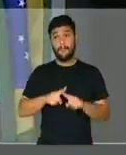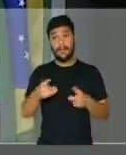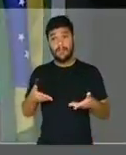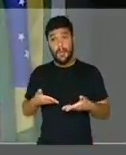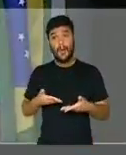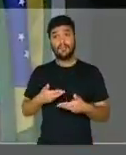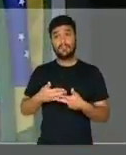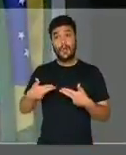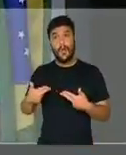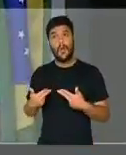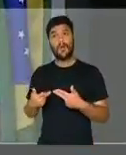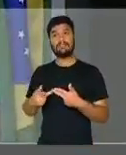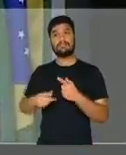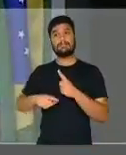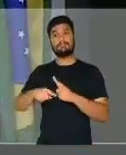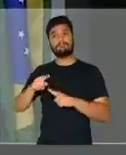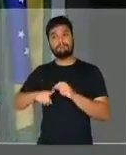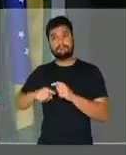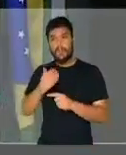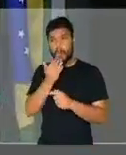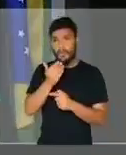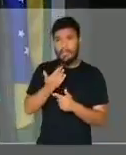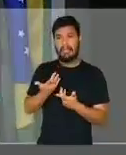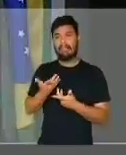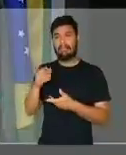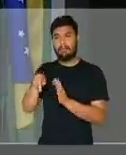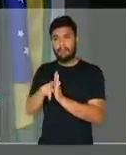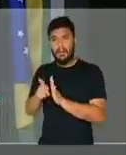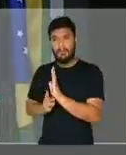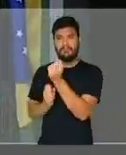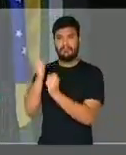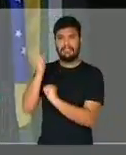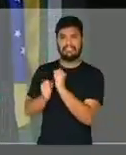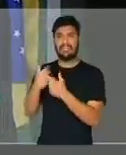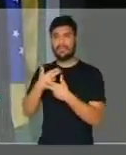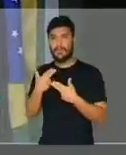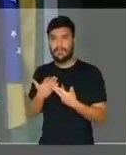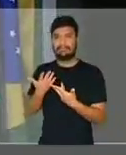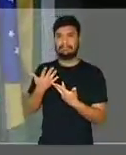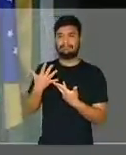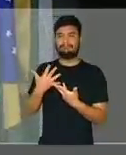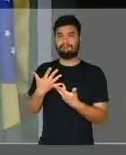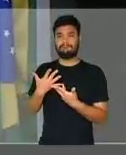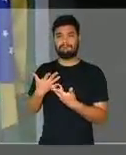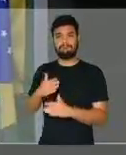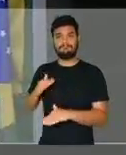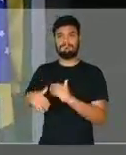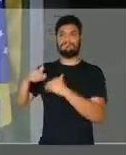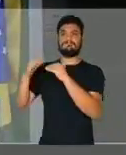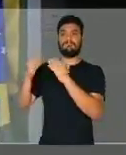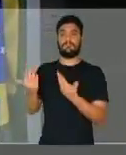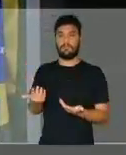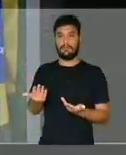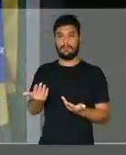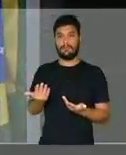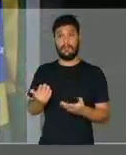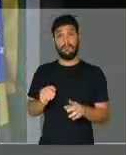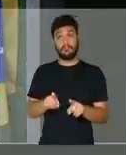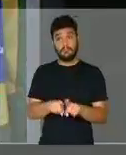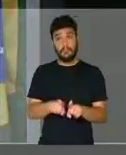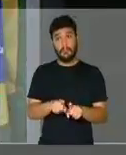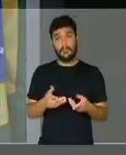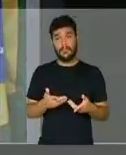vem aumentando a passos largos. Nessa realidade, em que a elaboração dos produtos